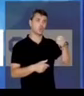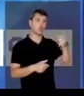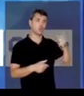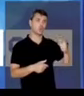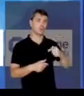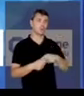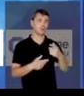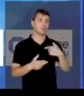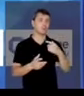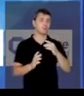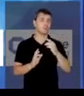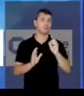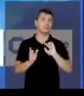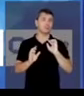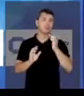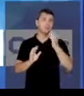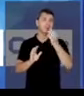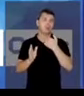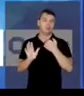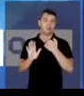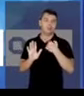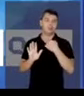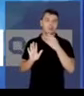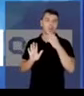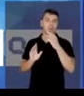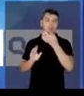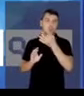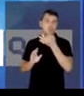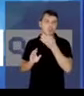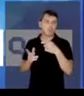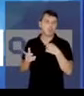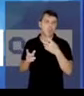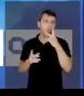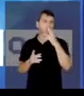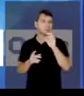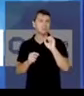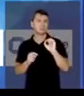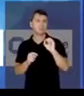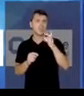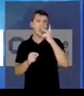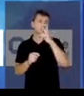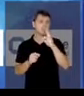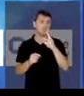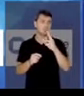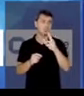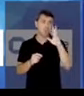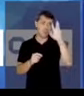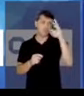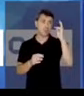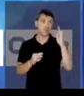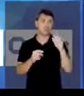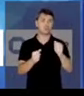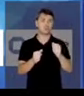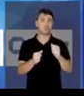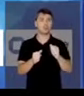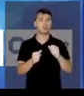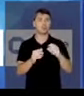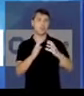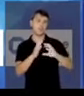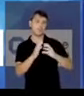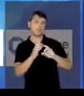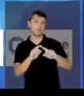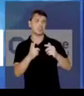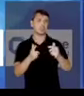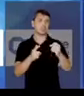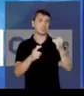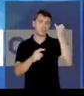sei se ele vai até o fim nessa campanha. Eu não sei se ele está preparado para fazer essa campanha. Ele,